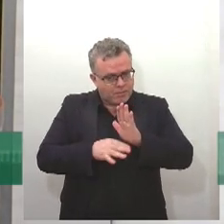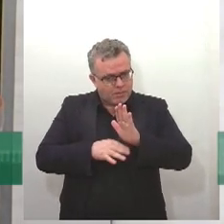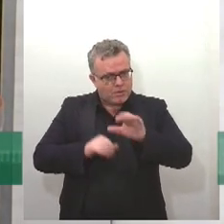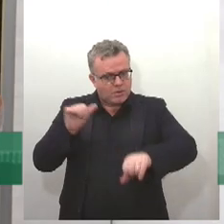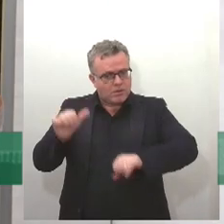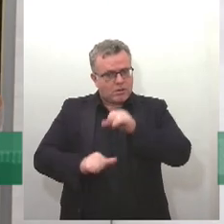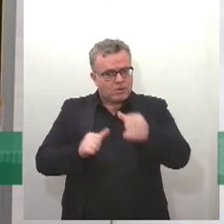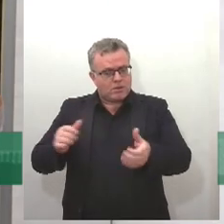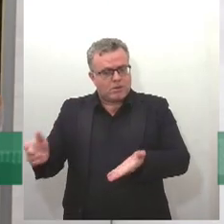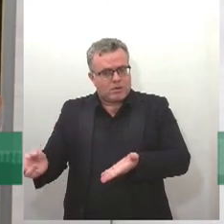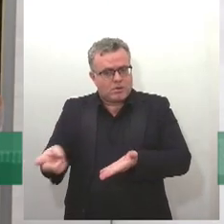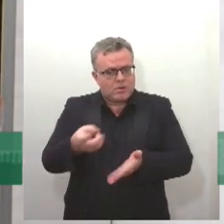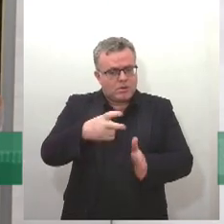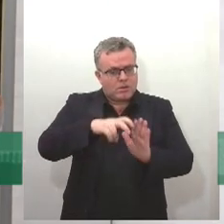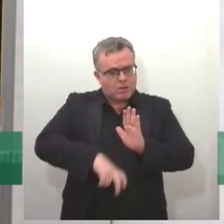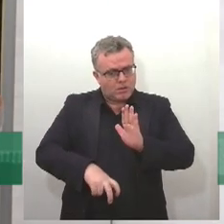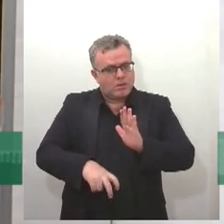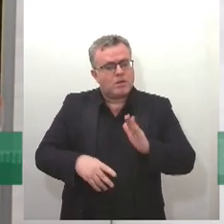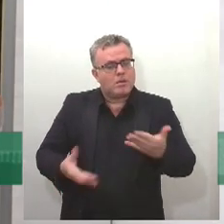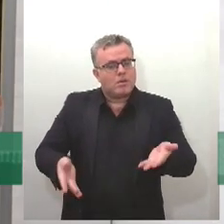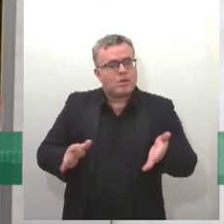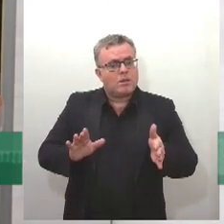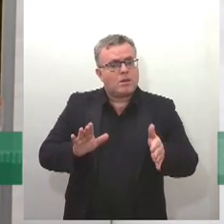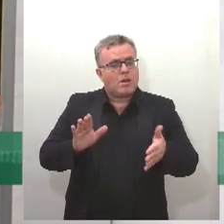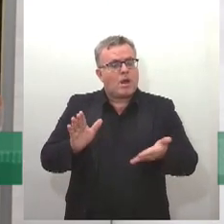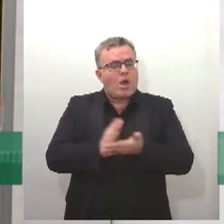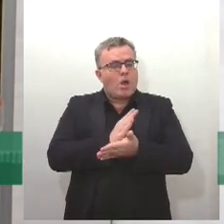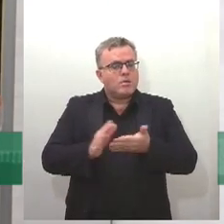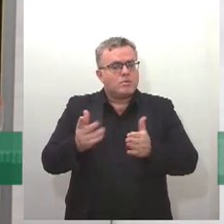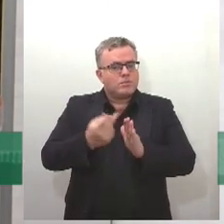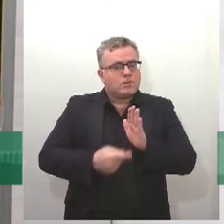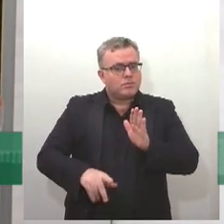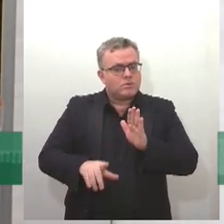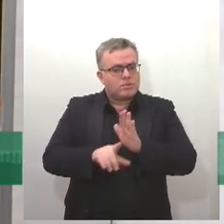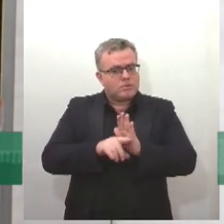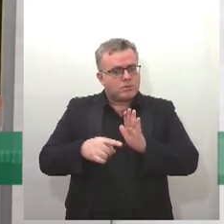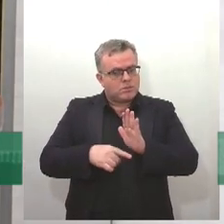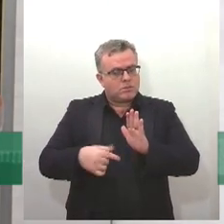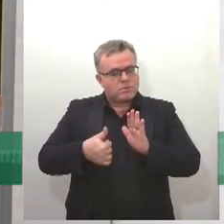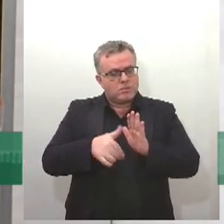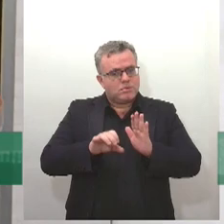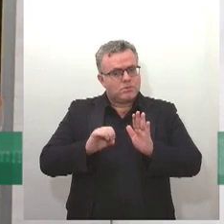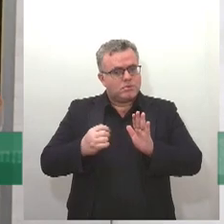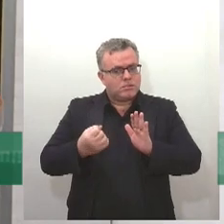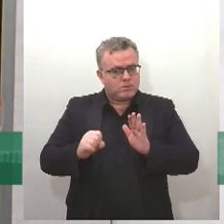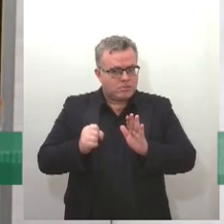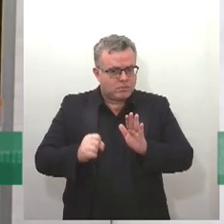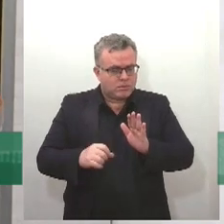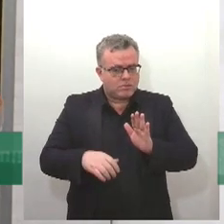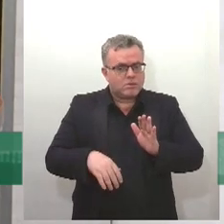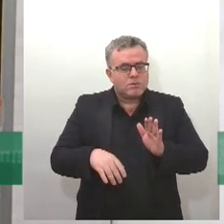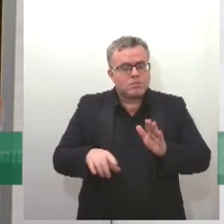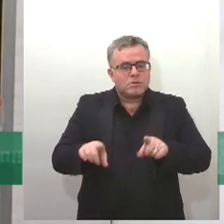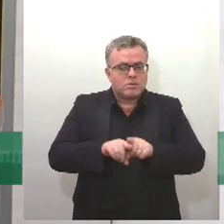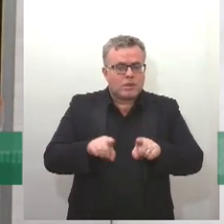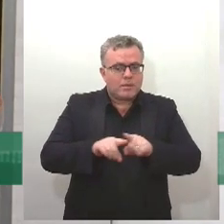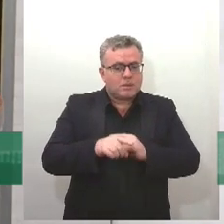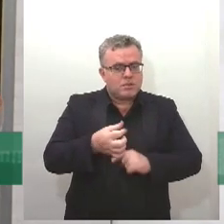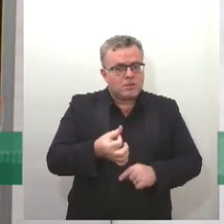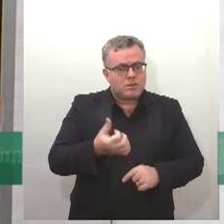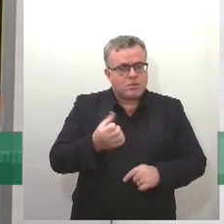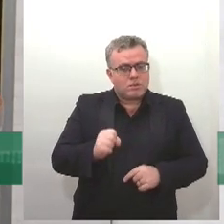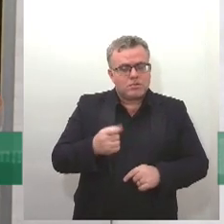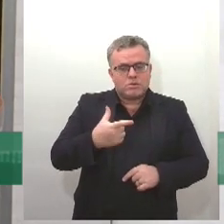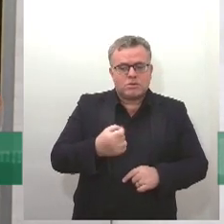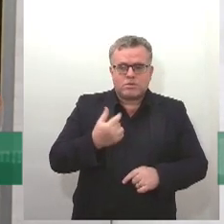ela tá regida por alguns projetos entre eles o 108 e o 68 de 2024 este primeiro